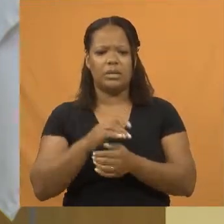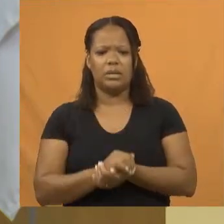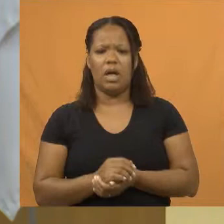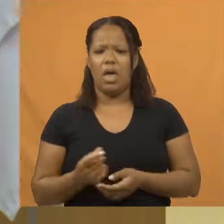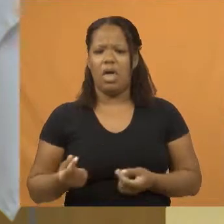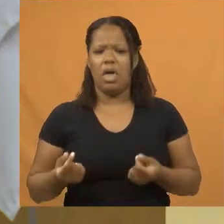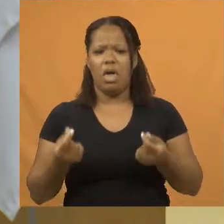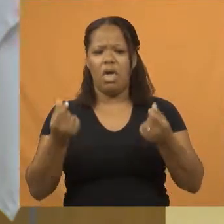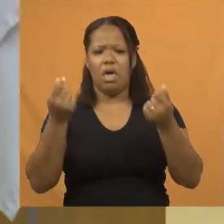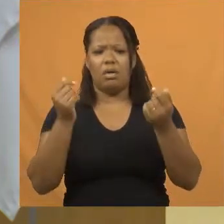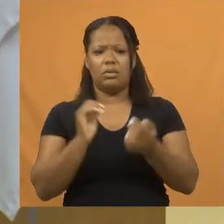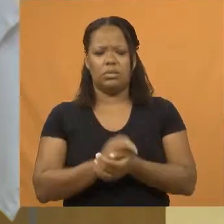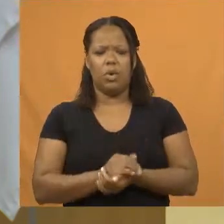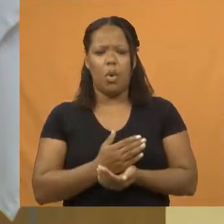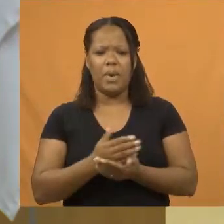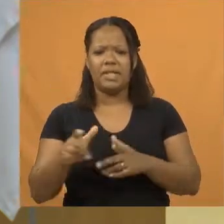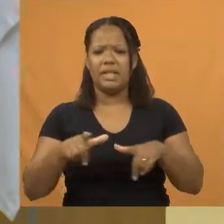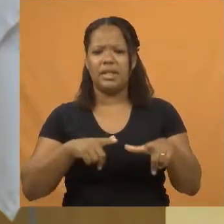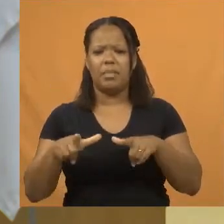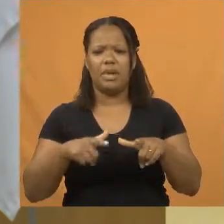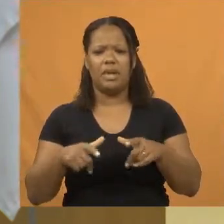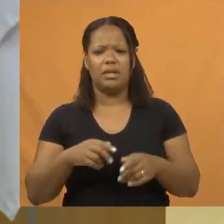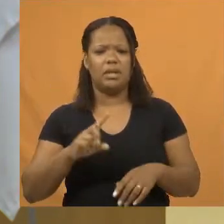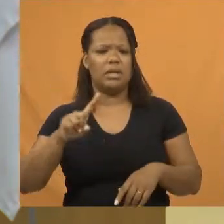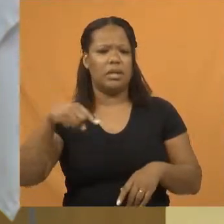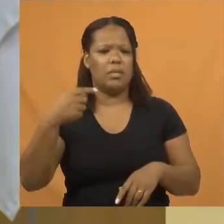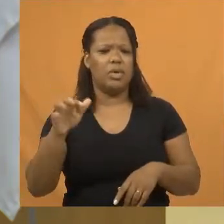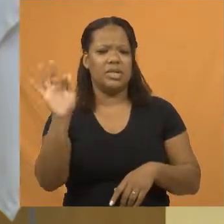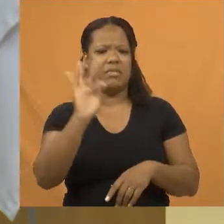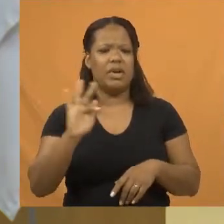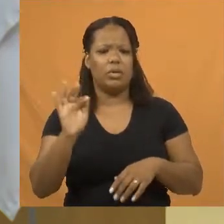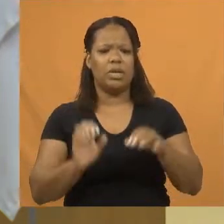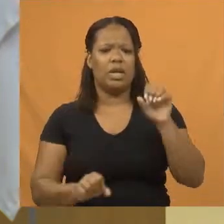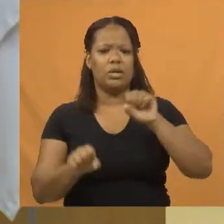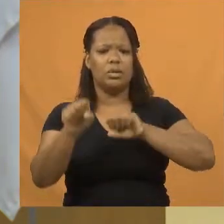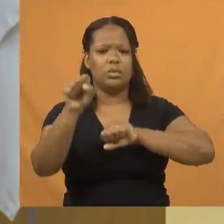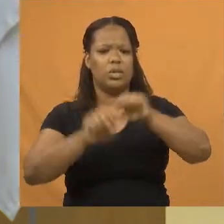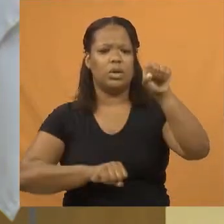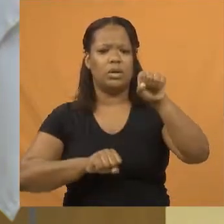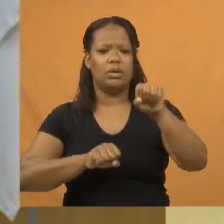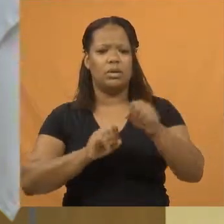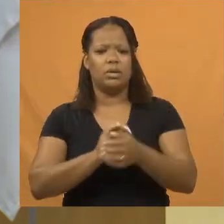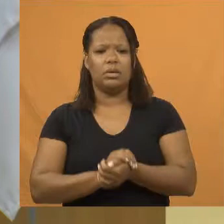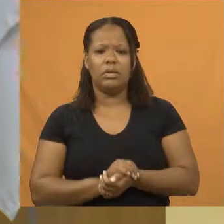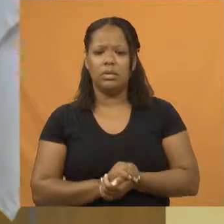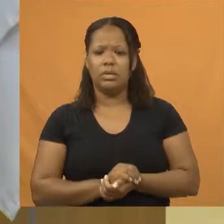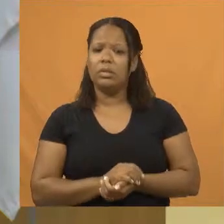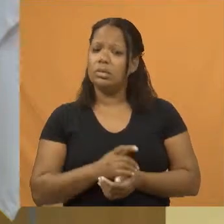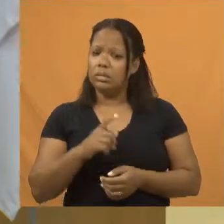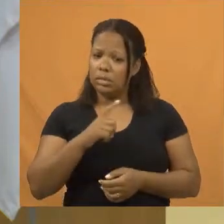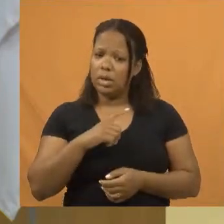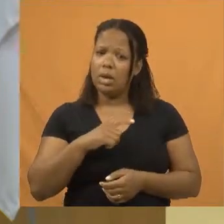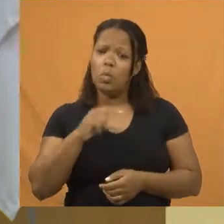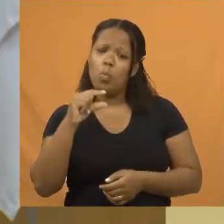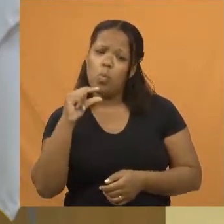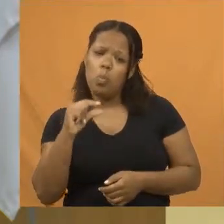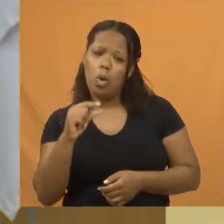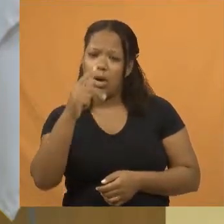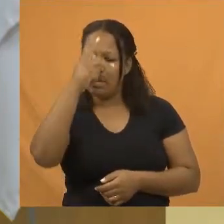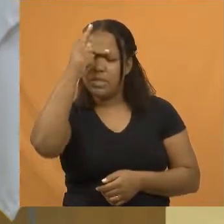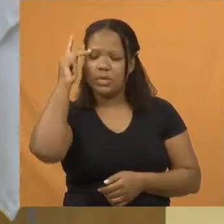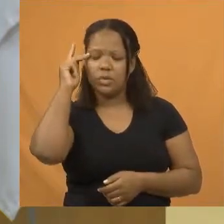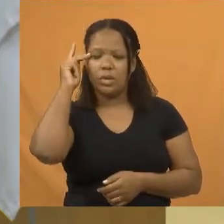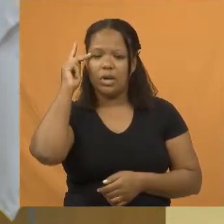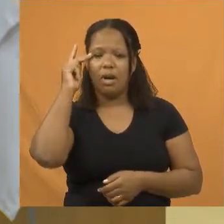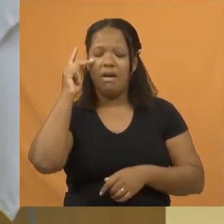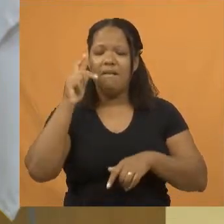considerados ricos, e que só começam a trabalhar depois da faculdade. No Brasil tem uma parte da população que é assim, mas é muito pouco.